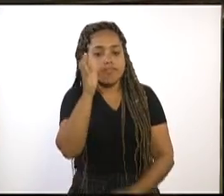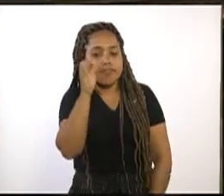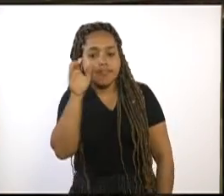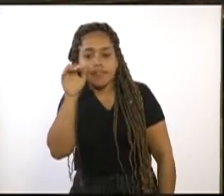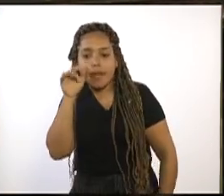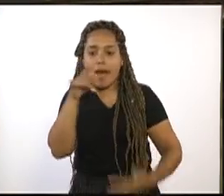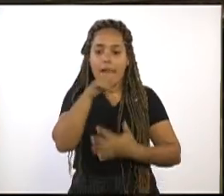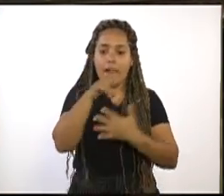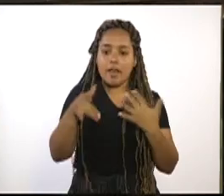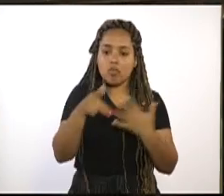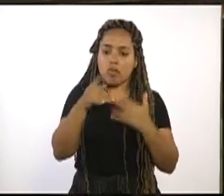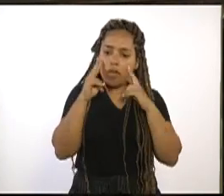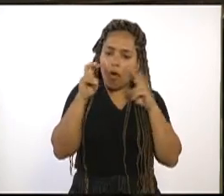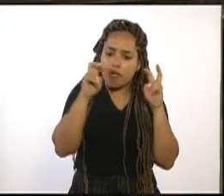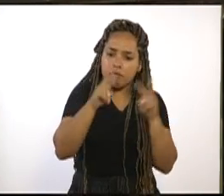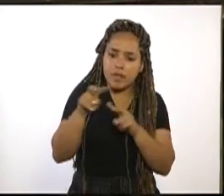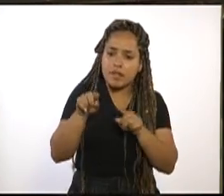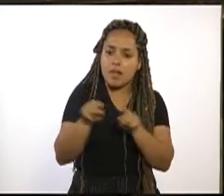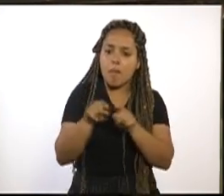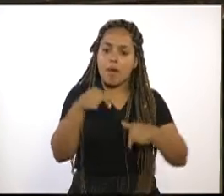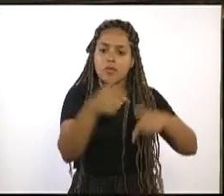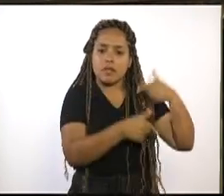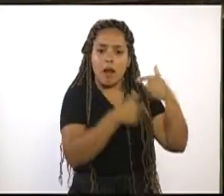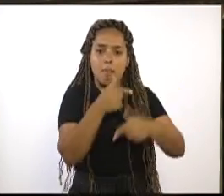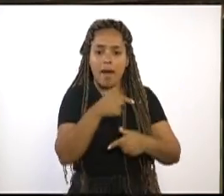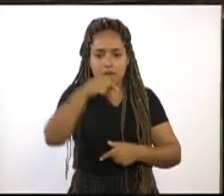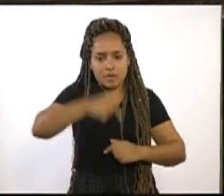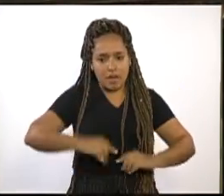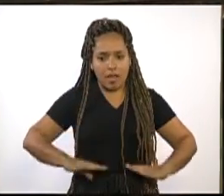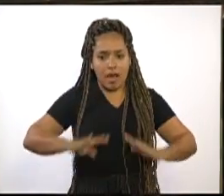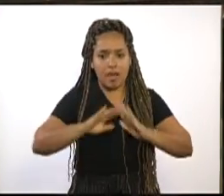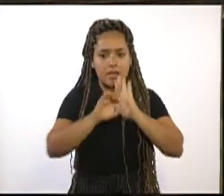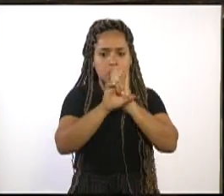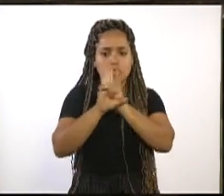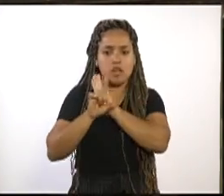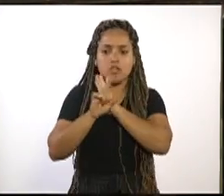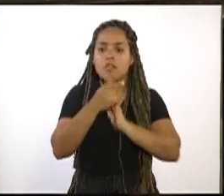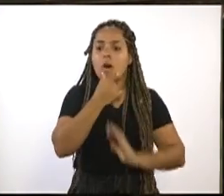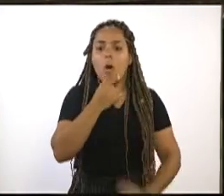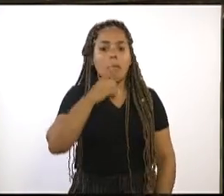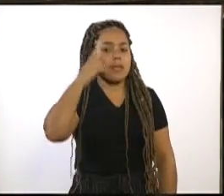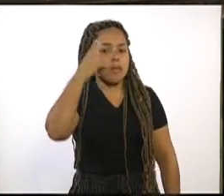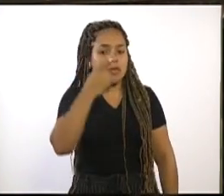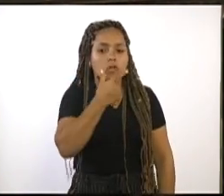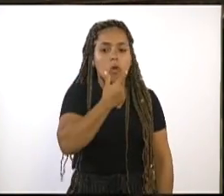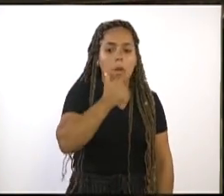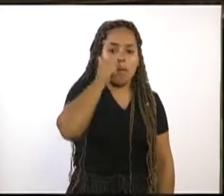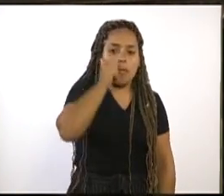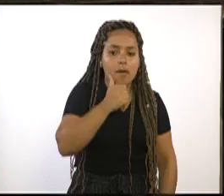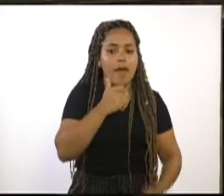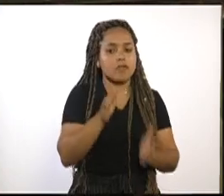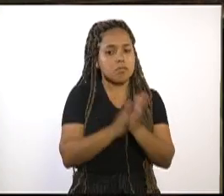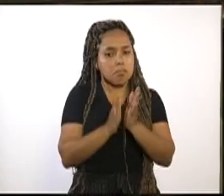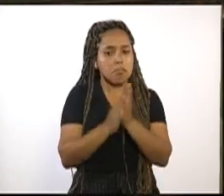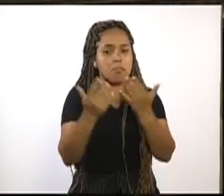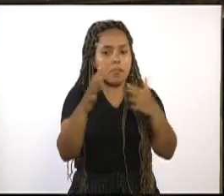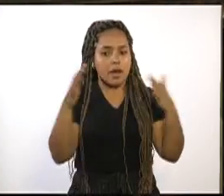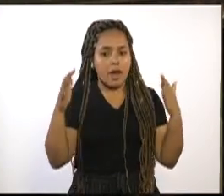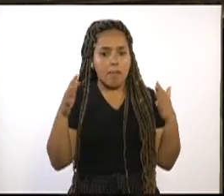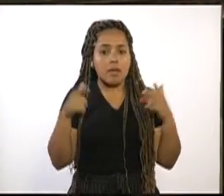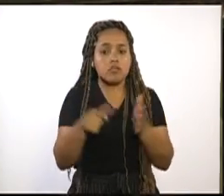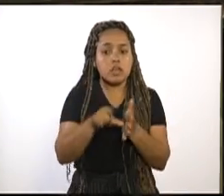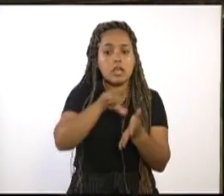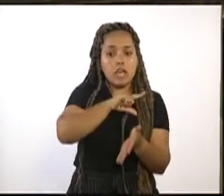Casa Legislativa, dos seus deputados e deputadas. Quero parabenizar os deputados e deputadas que me antecederam